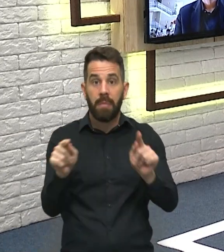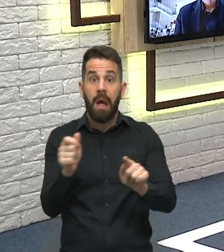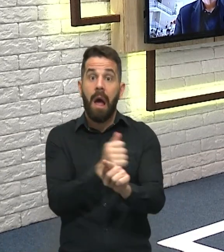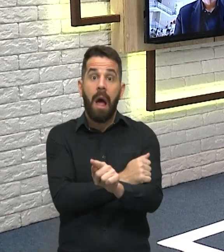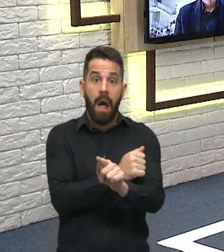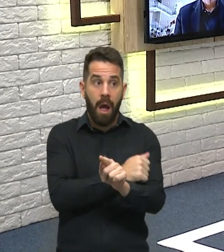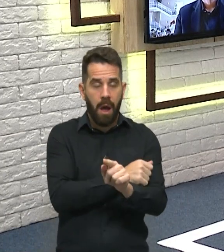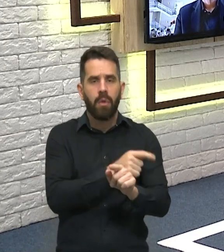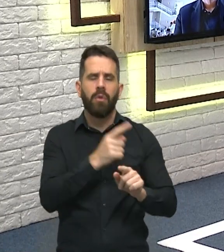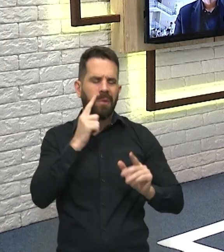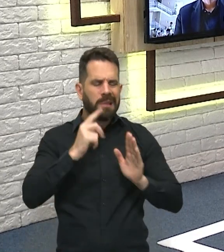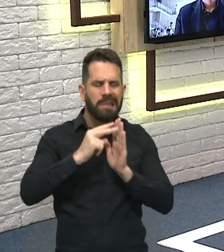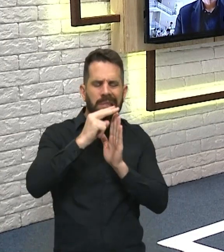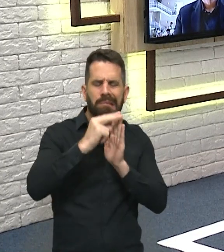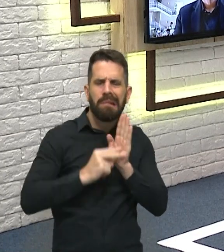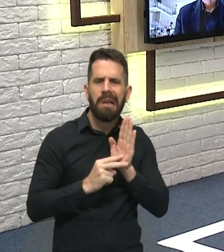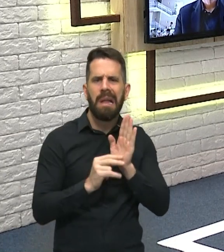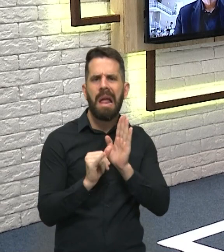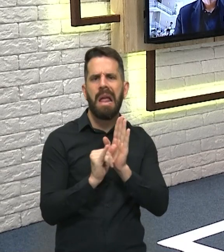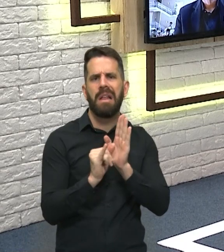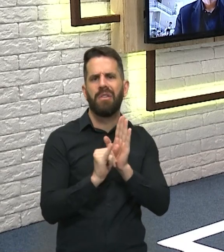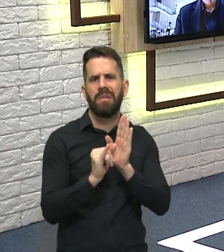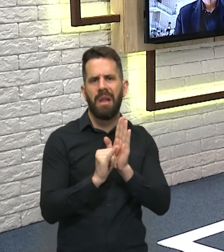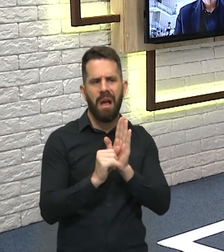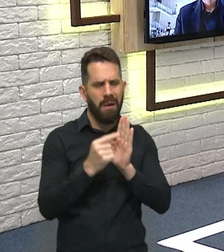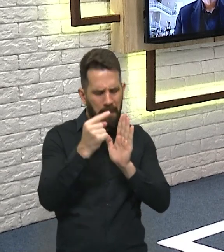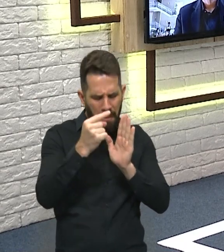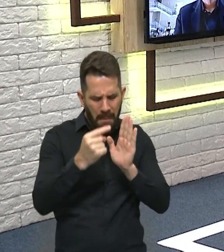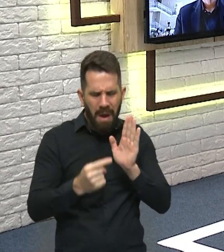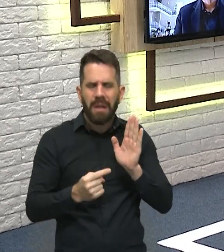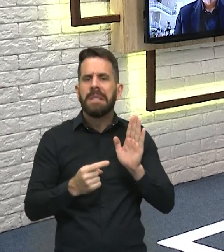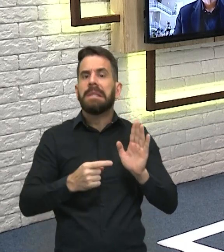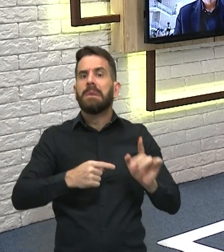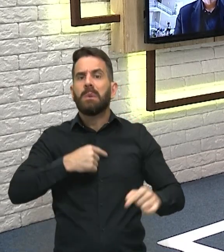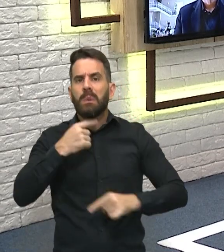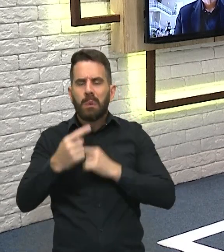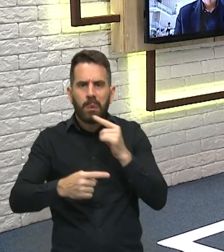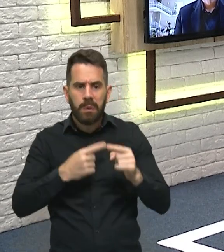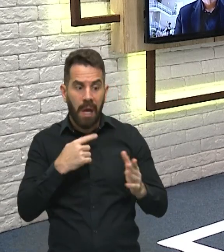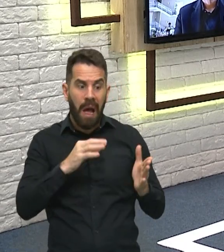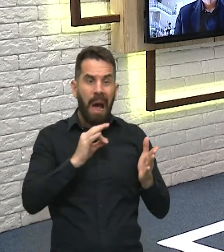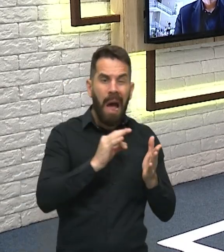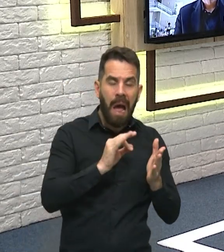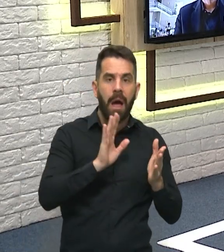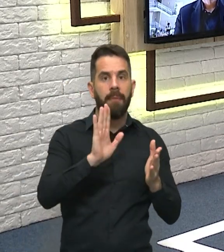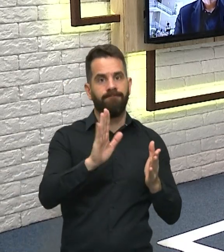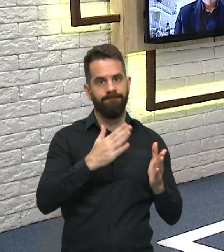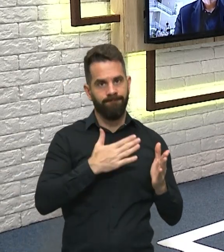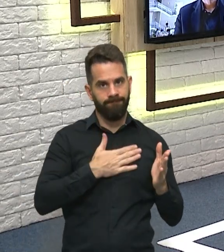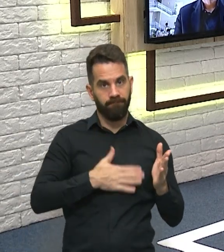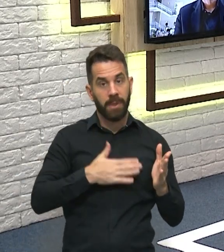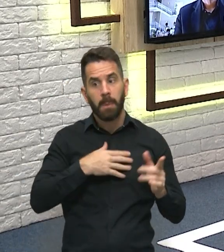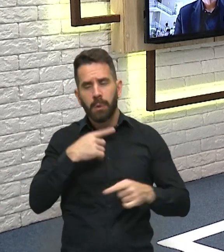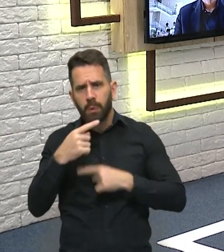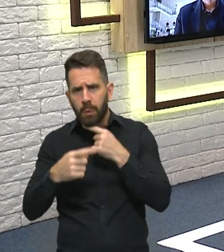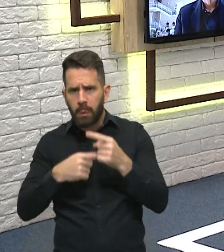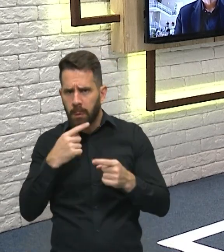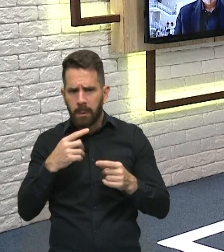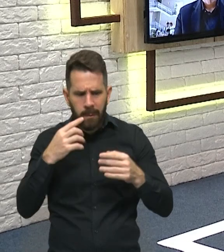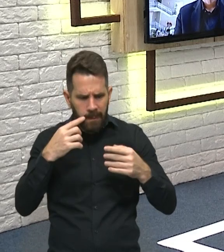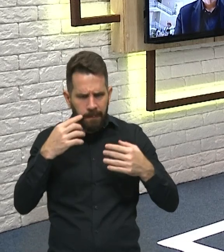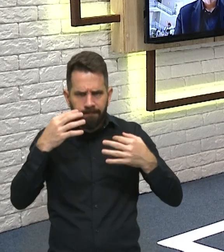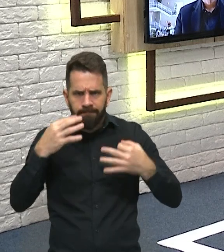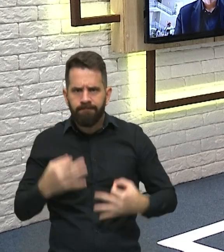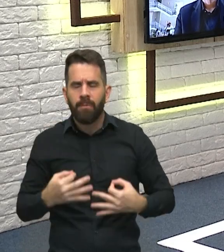leia com atenção o edital, que esclareça bem as dúvidas que tenha antes da sua inscrição, né? No momento de fazer a escolha